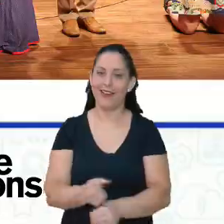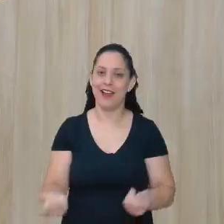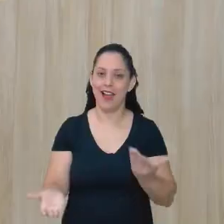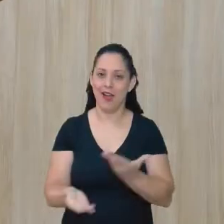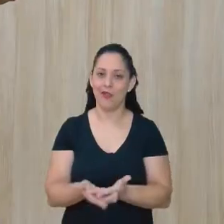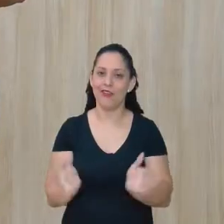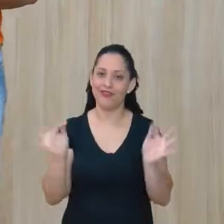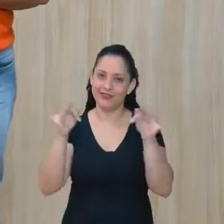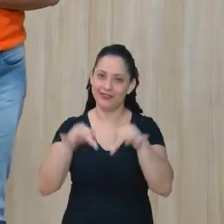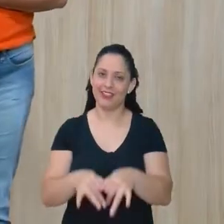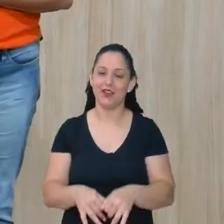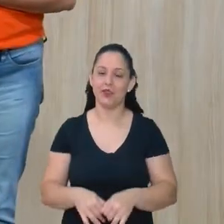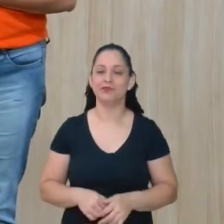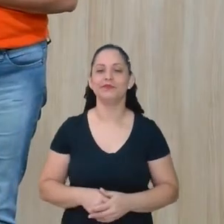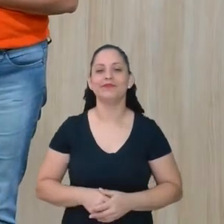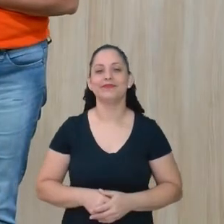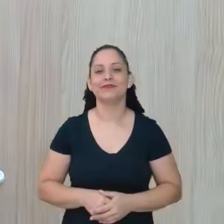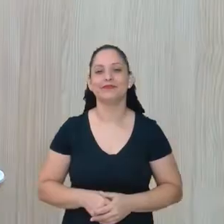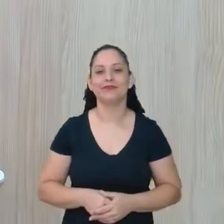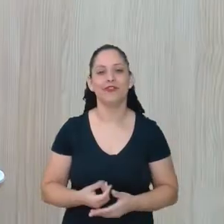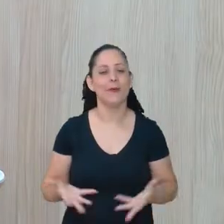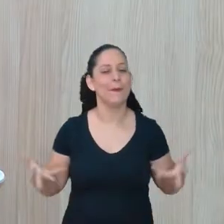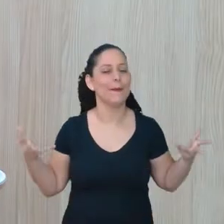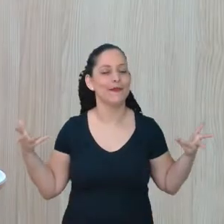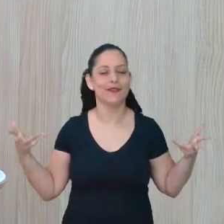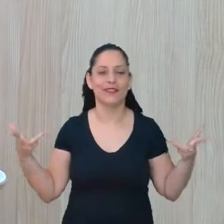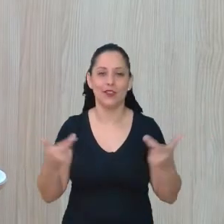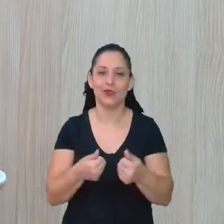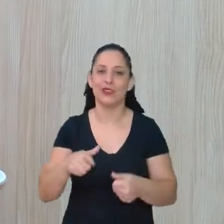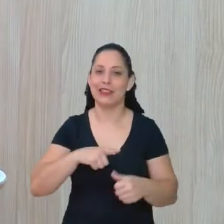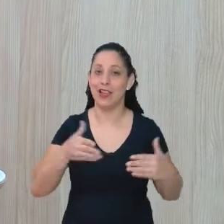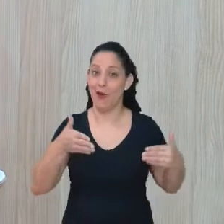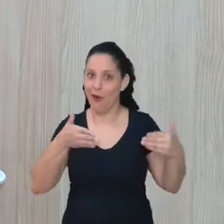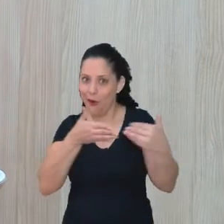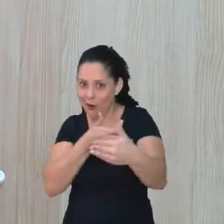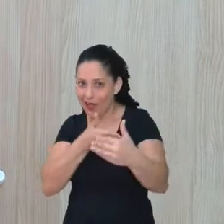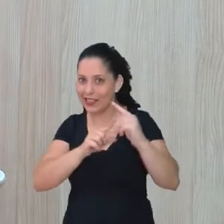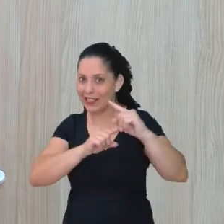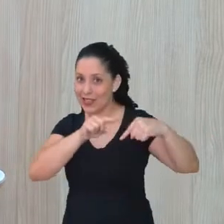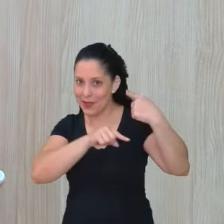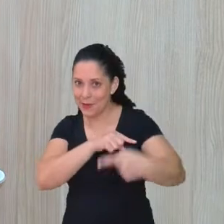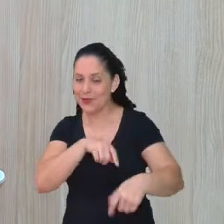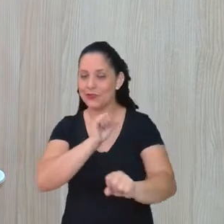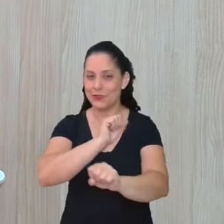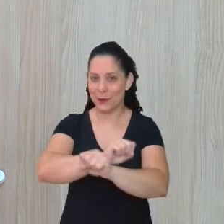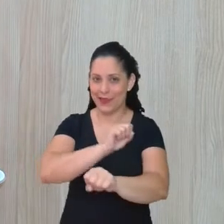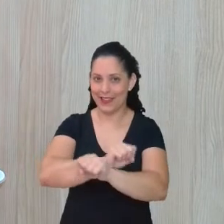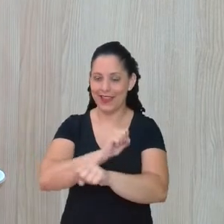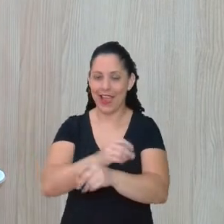nos despedir, Gine? Gente, foi fantástico e vai ter mais. Espero vocês na